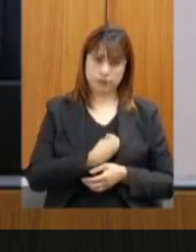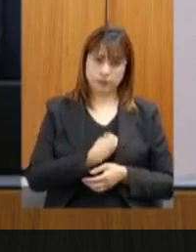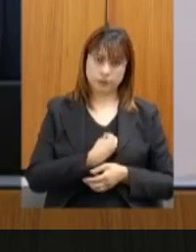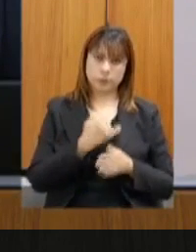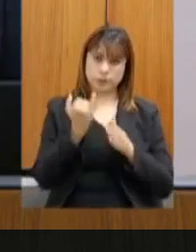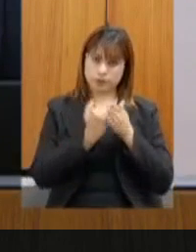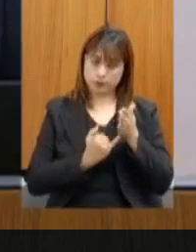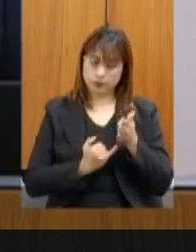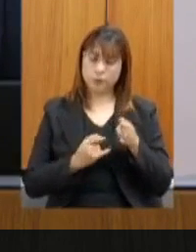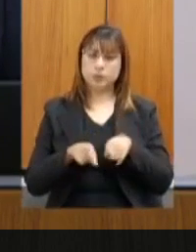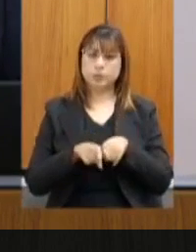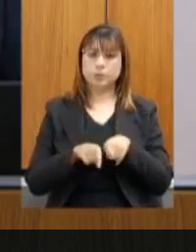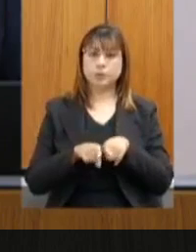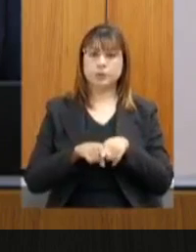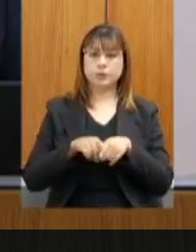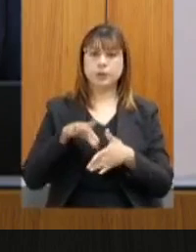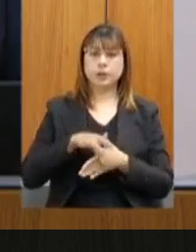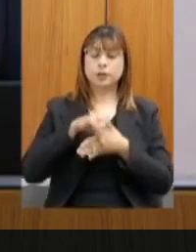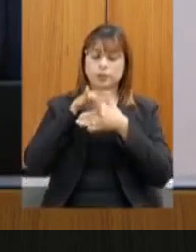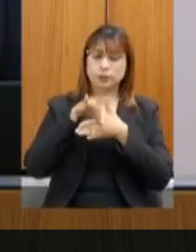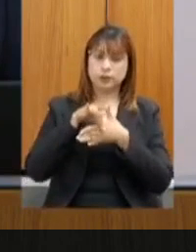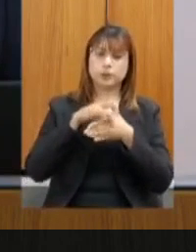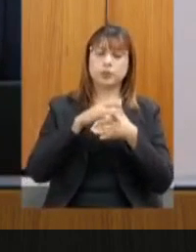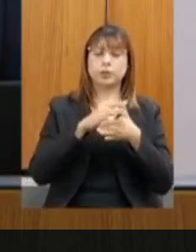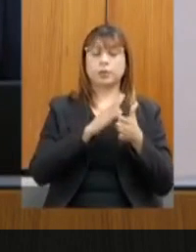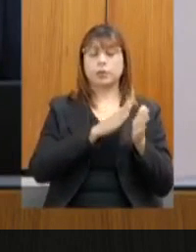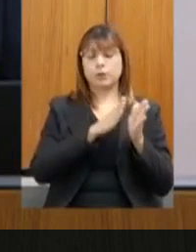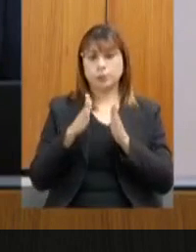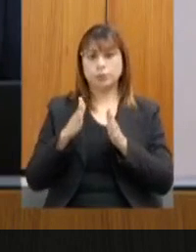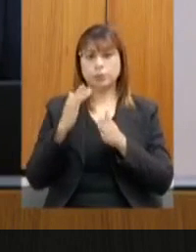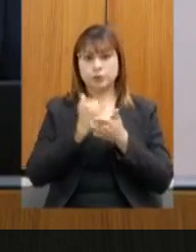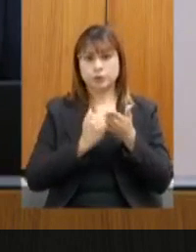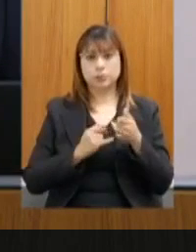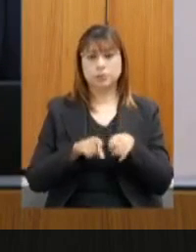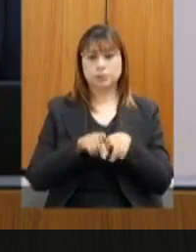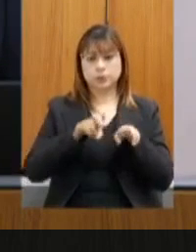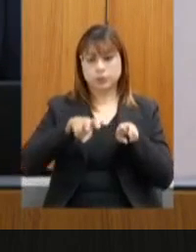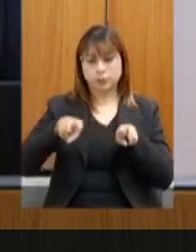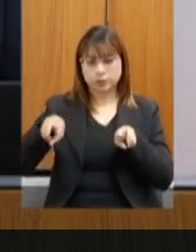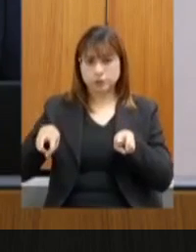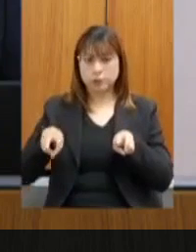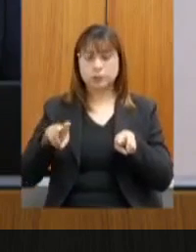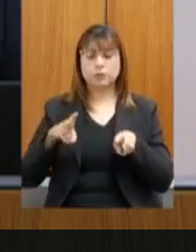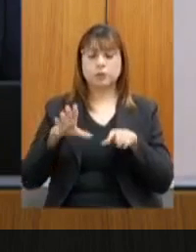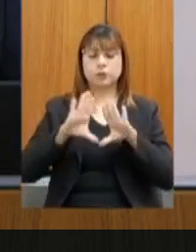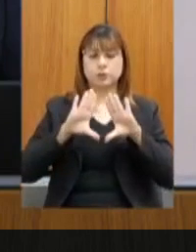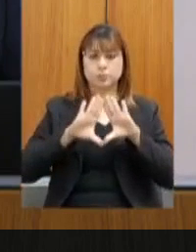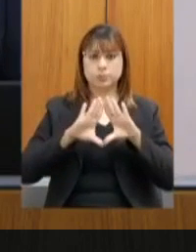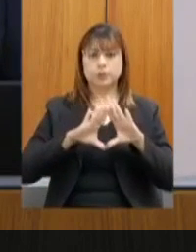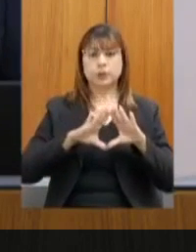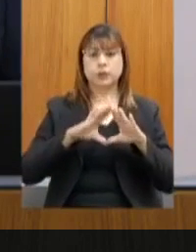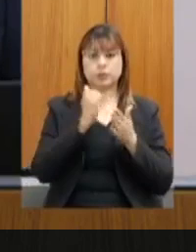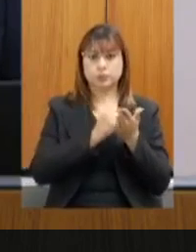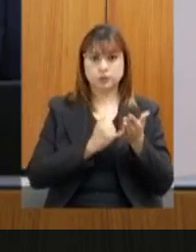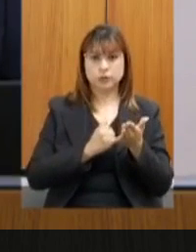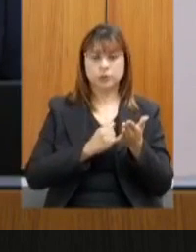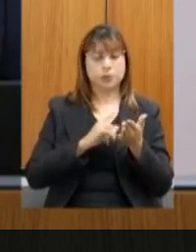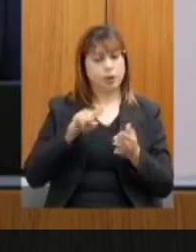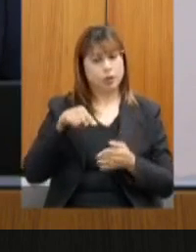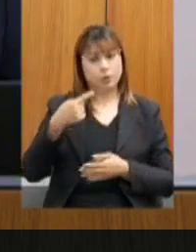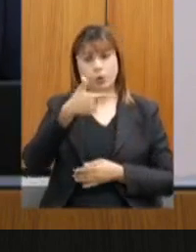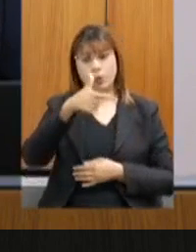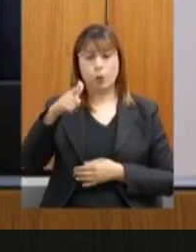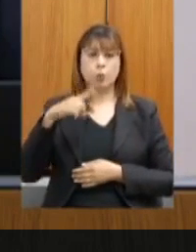Quarto, líderes, por ordem de inscrição. Quinto, membros da mesa da Assembleia, por ordem de inscrição. E sexto, demais